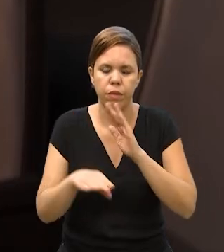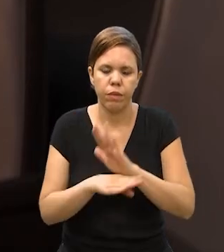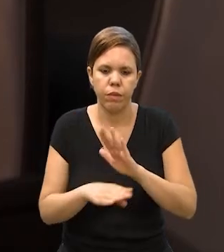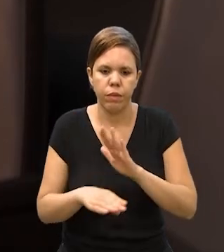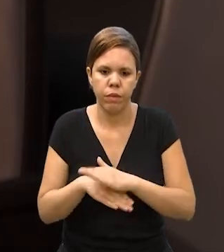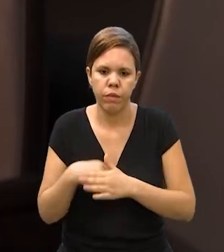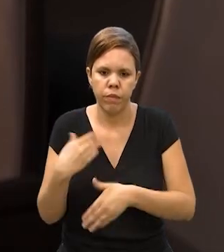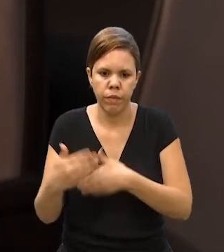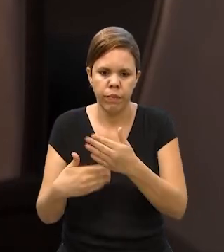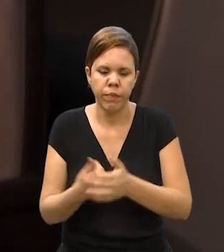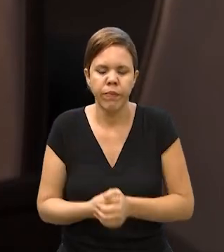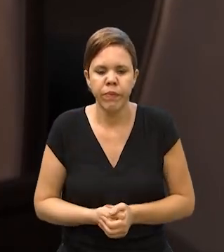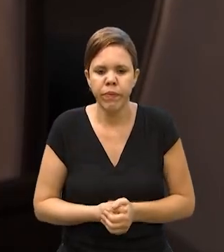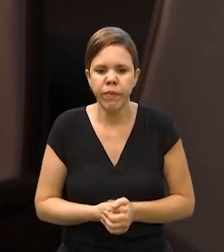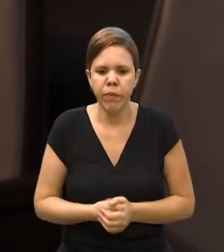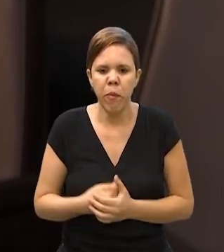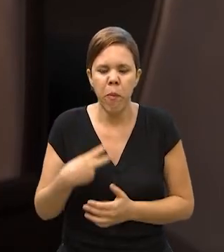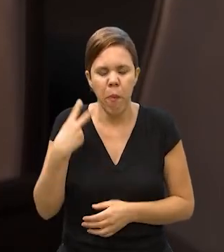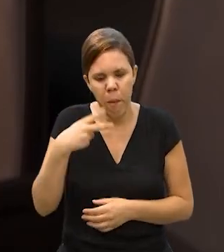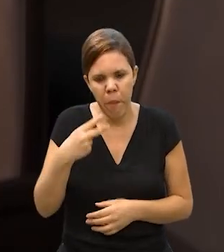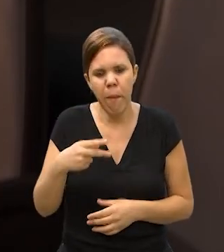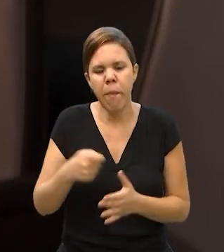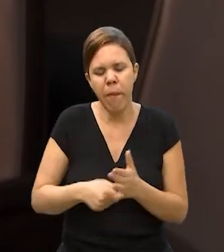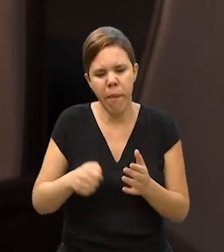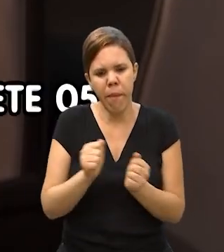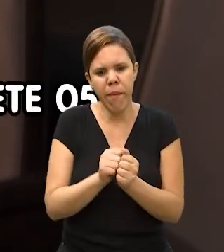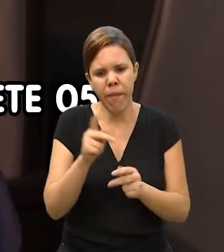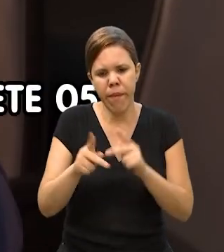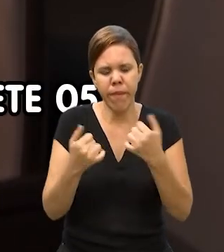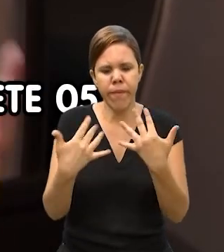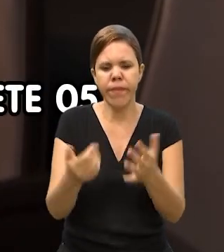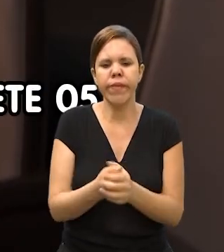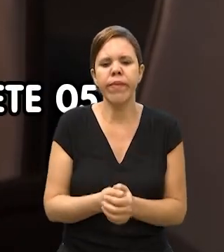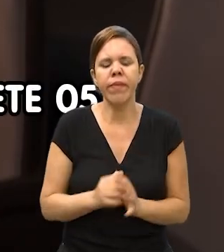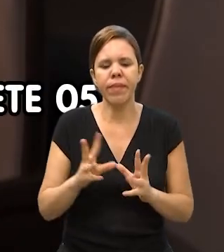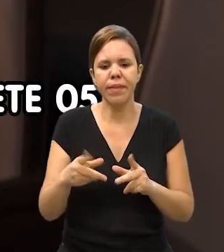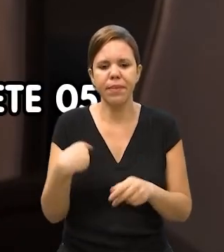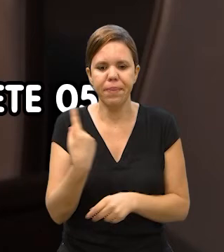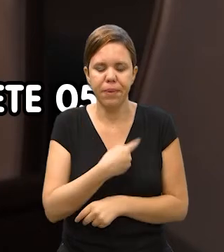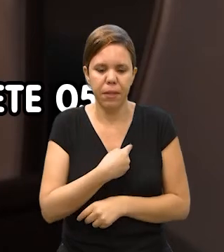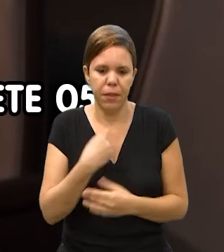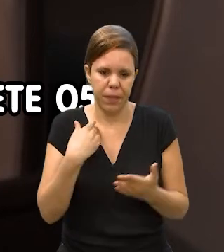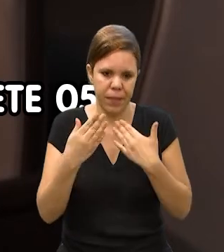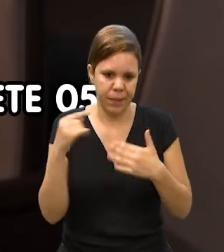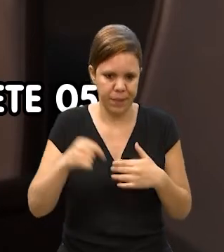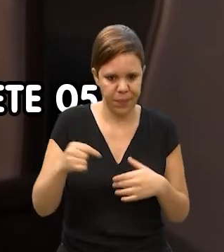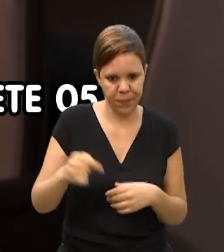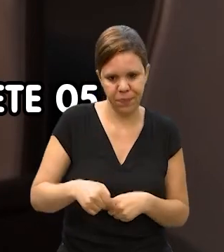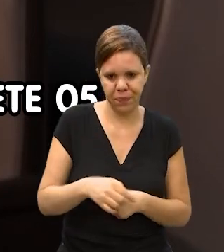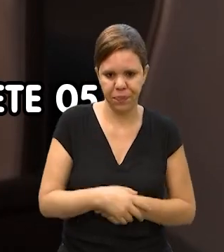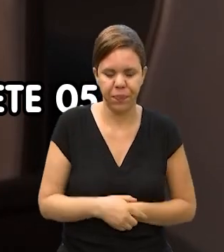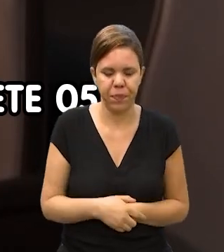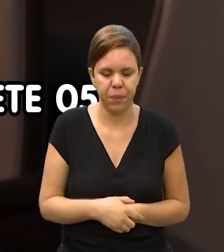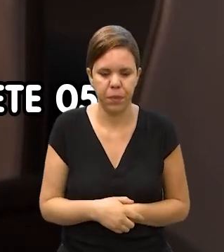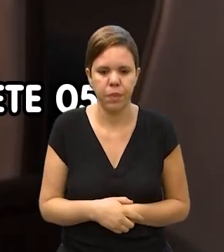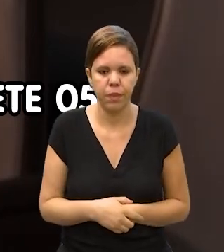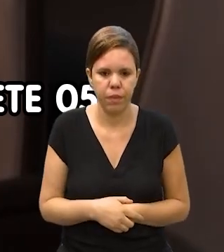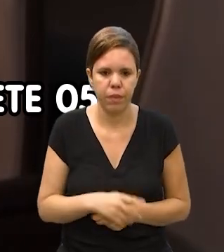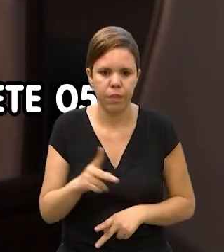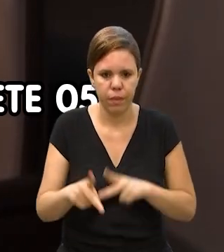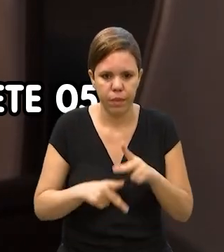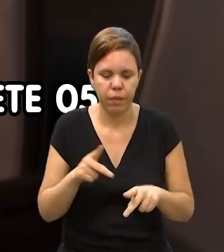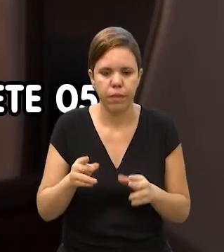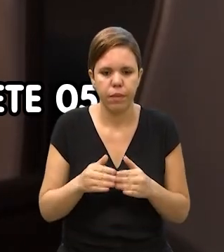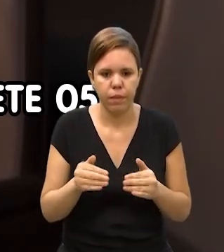vem construindo o mandato junto com a população, né? Tudo isso que a gente conversou aqui veio da